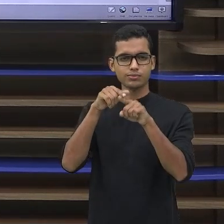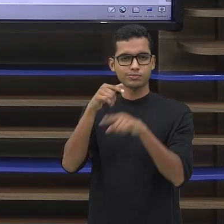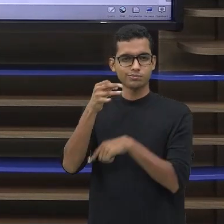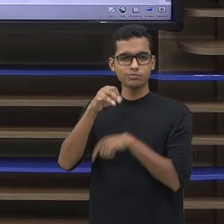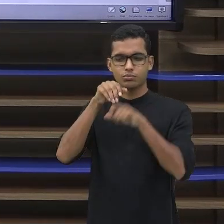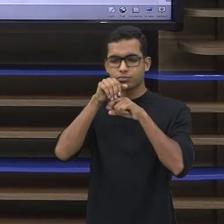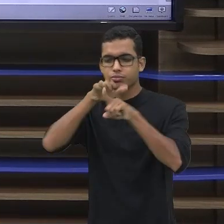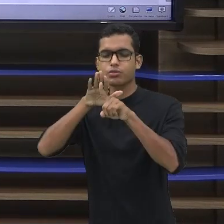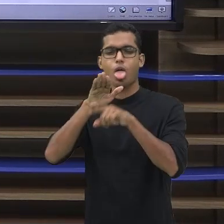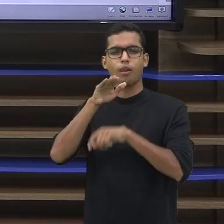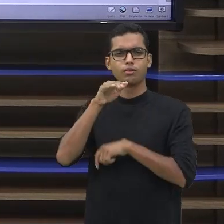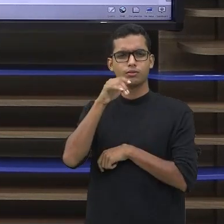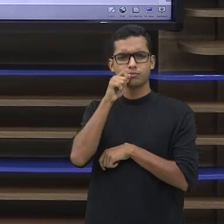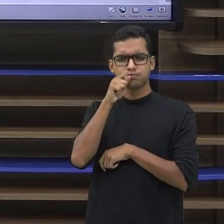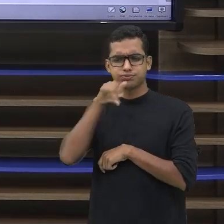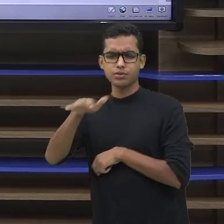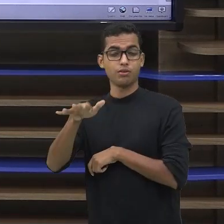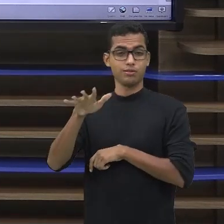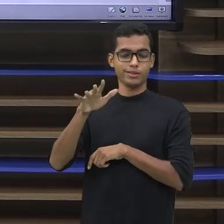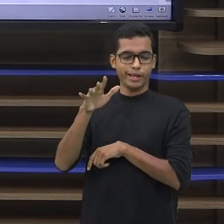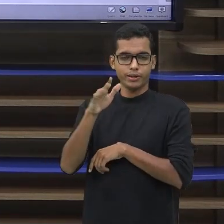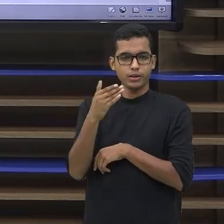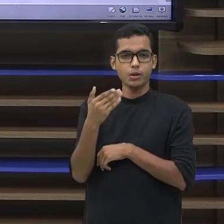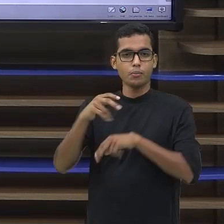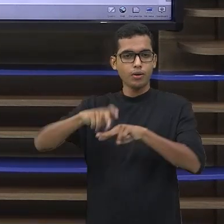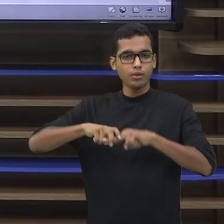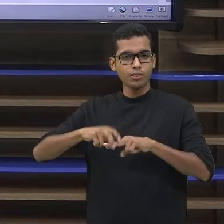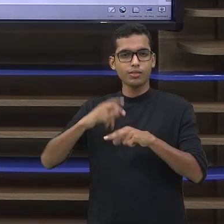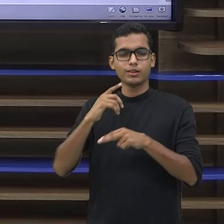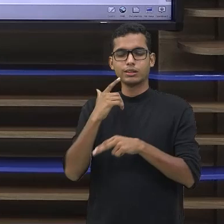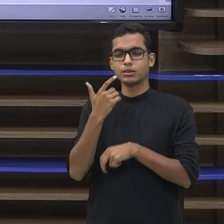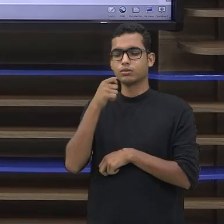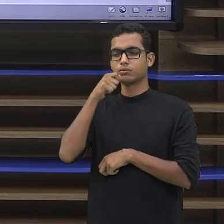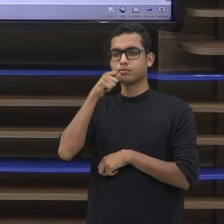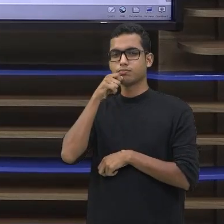Tá, né? Porque saiu saliva lá da glândula